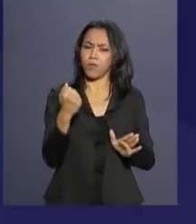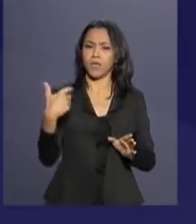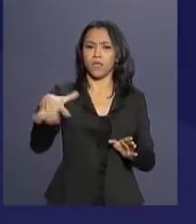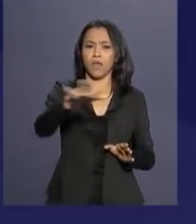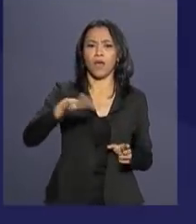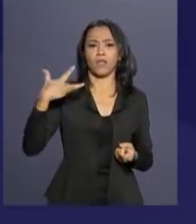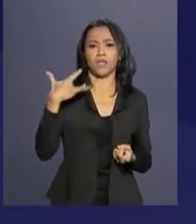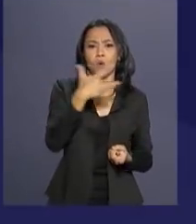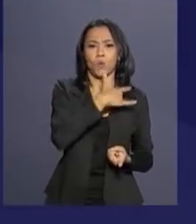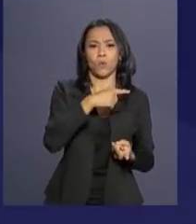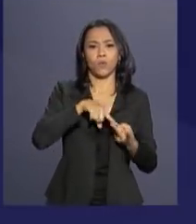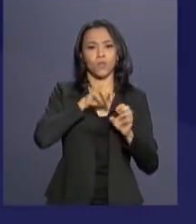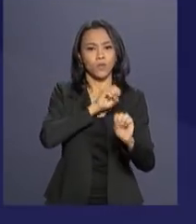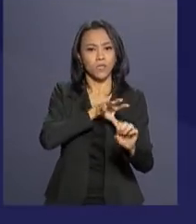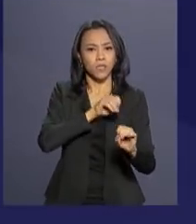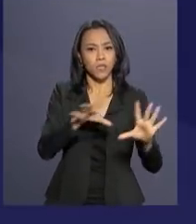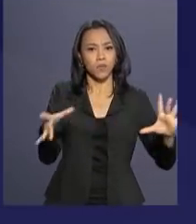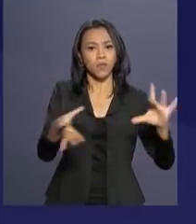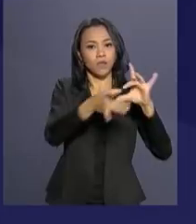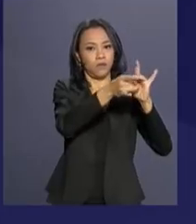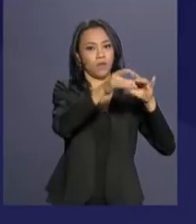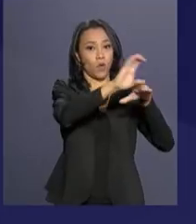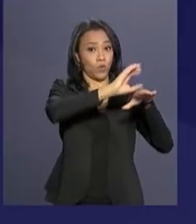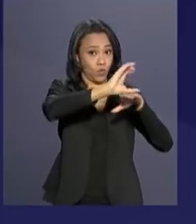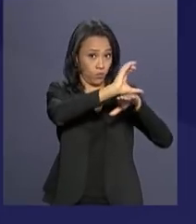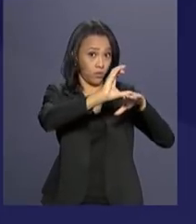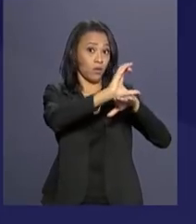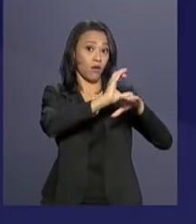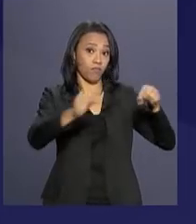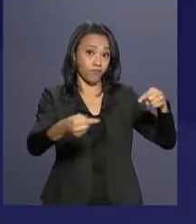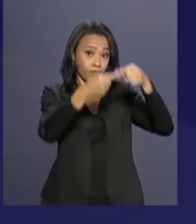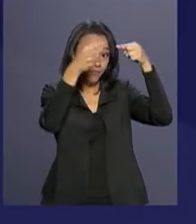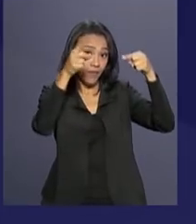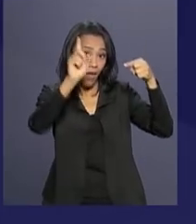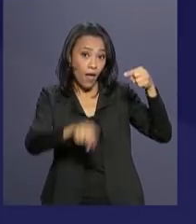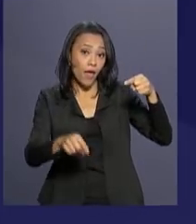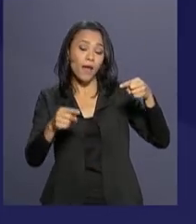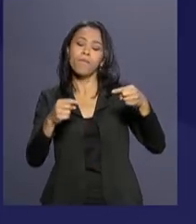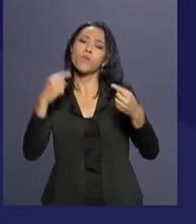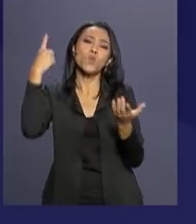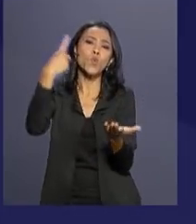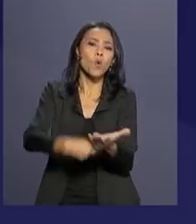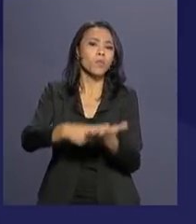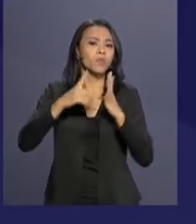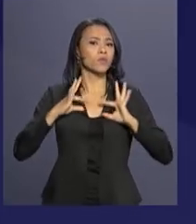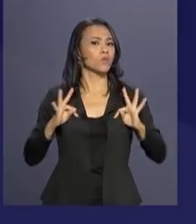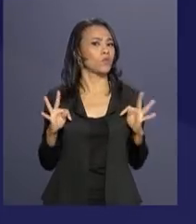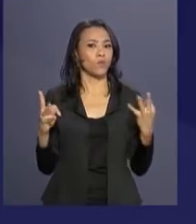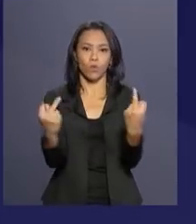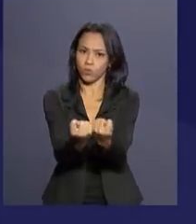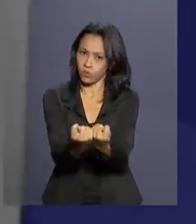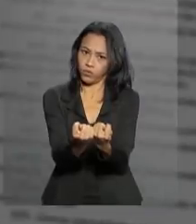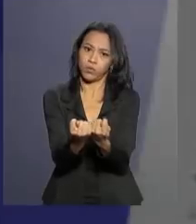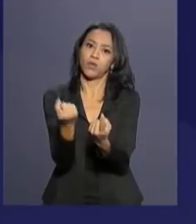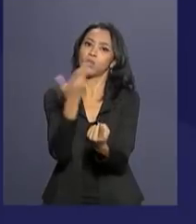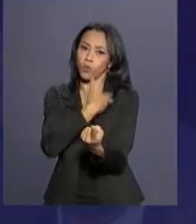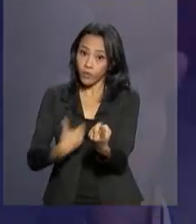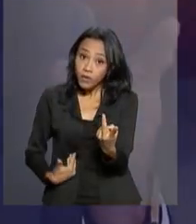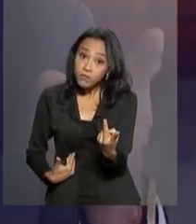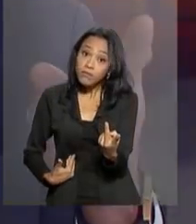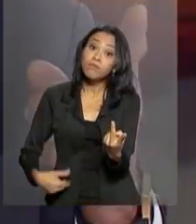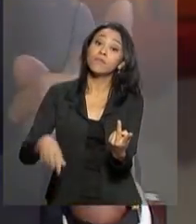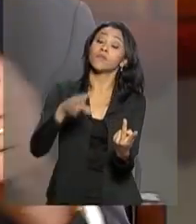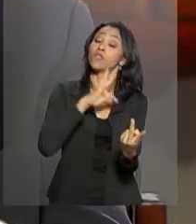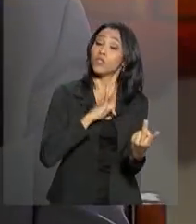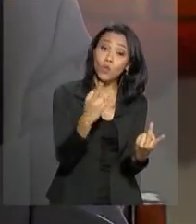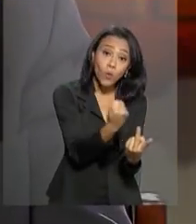educação, nos termos da Constituição, é dever de todos, até a expressão constitucional é dever de todos, é dever do Estado e dever